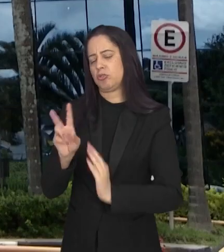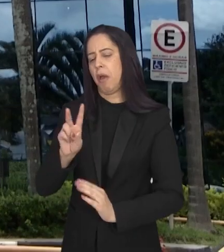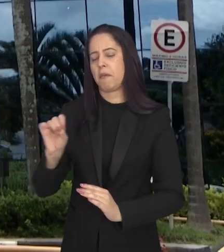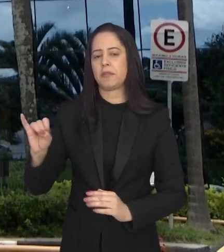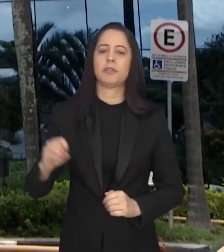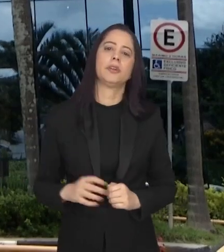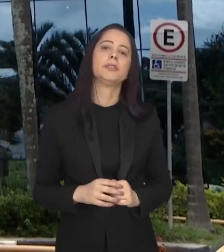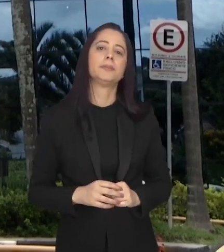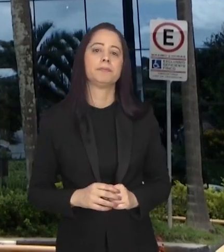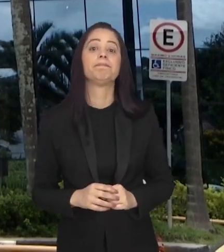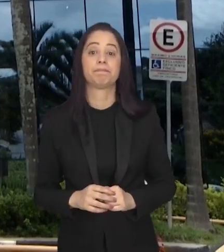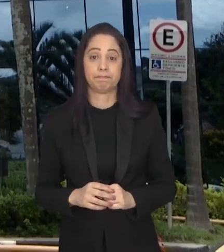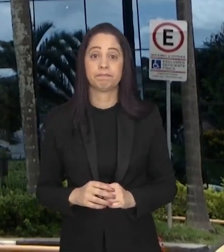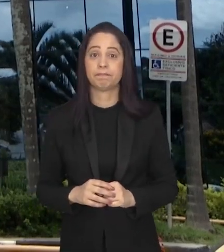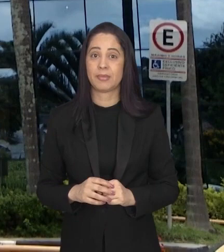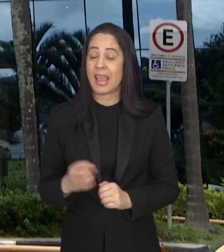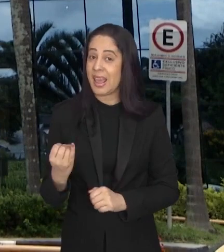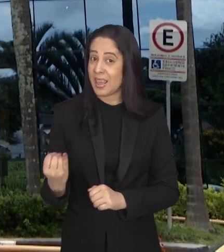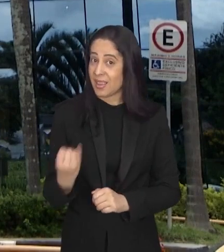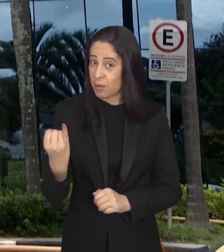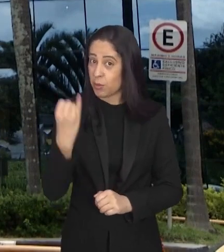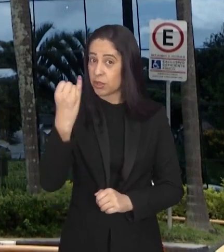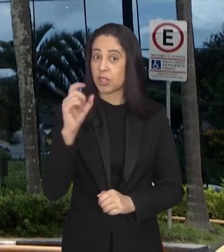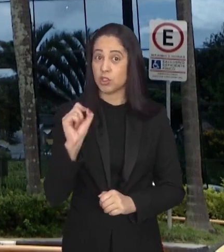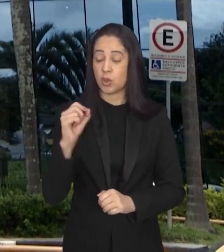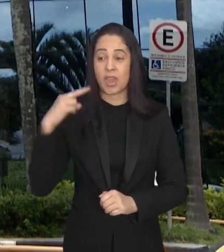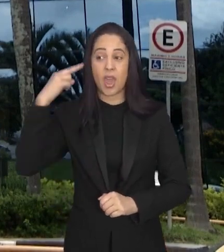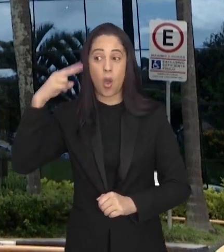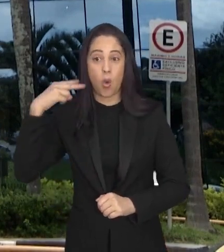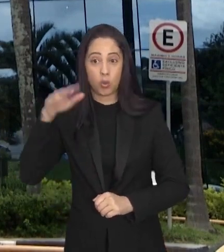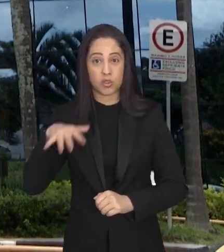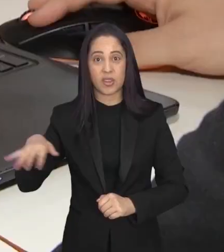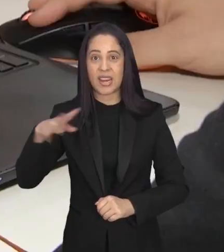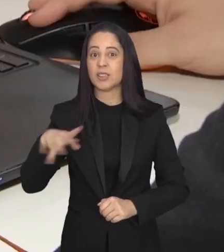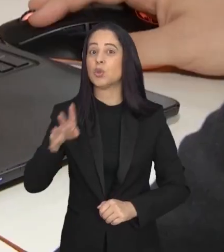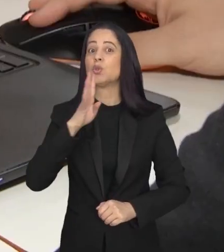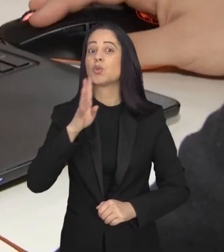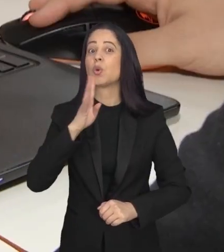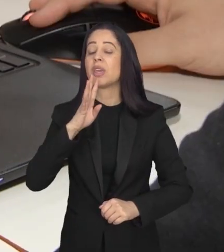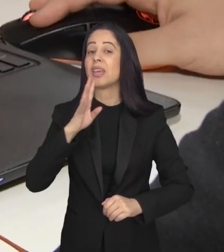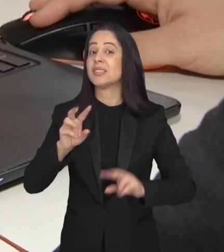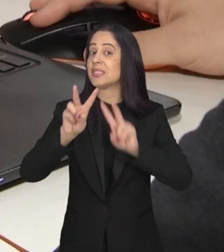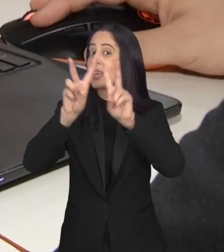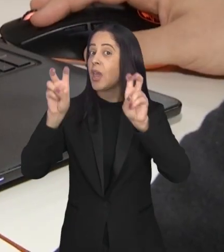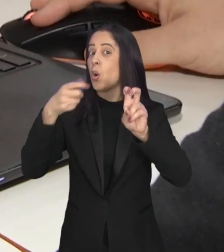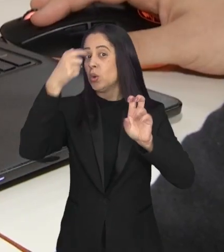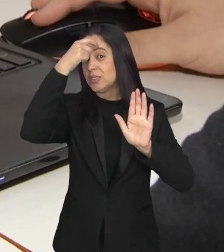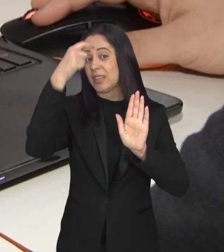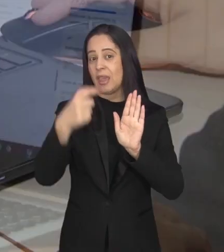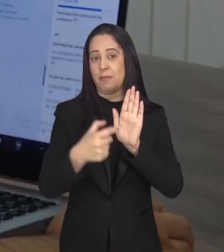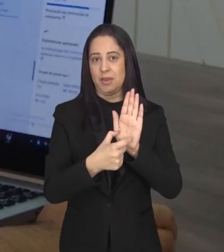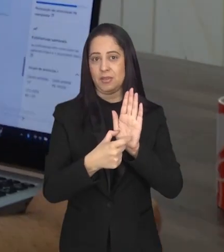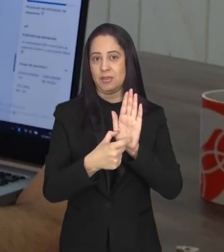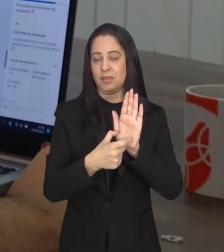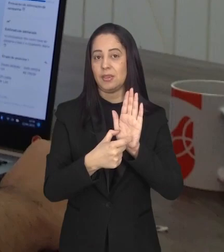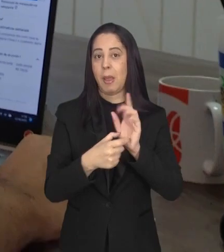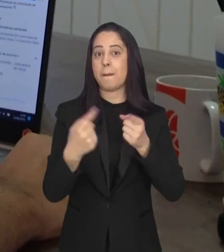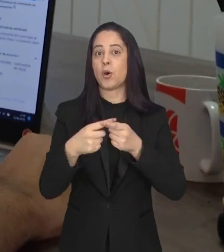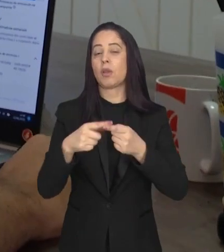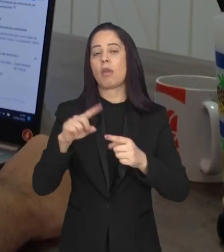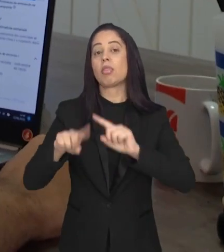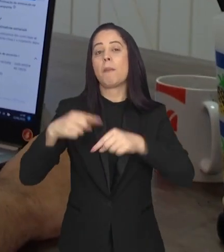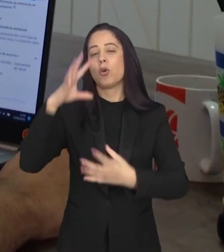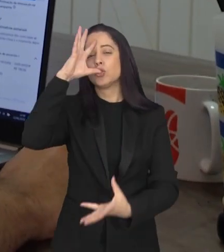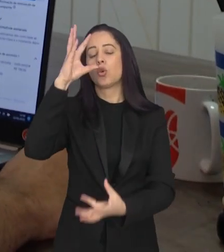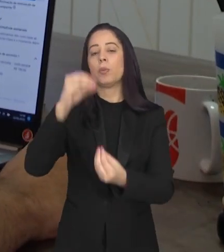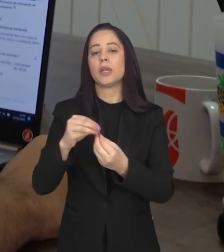sim. Ainda de acordo com o Legislativo, é importante que os parlamentares conheçam sobre a inteligência artificial para entender o